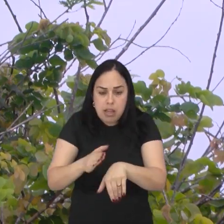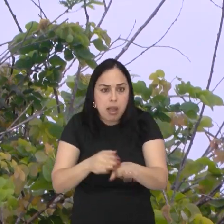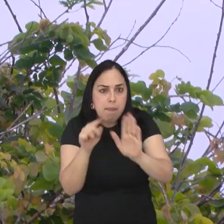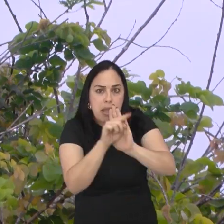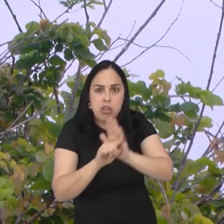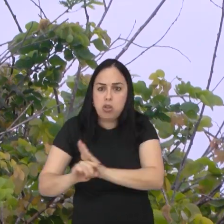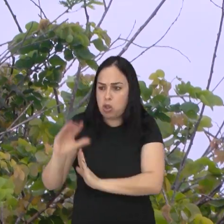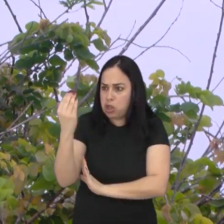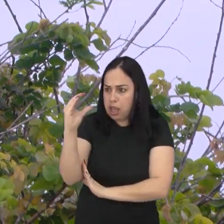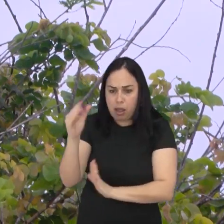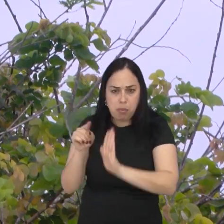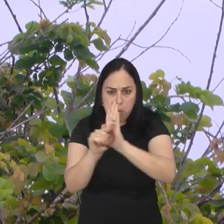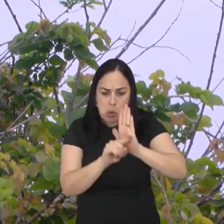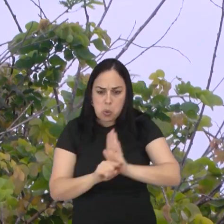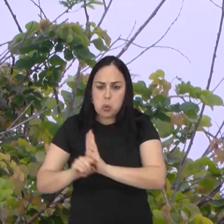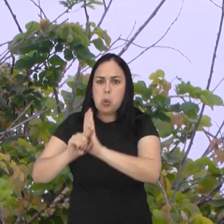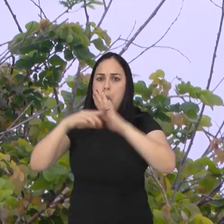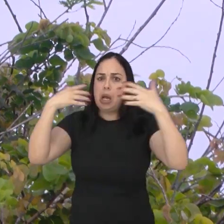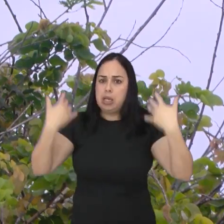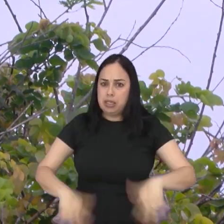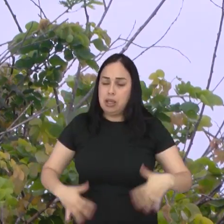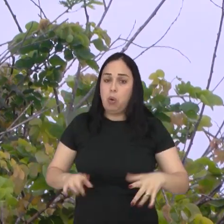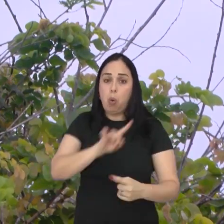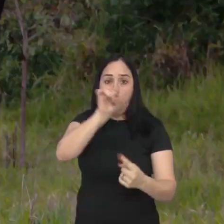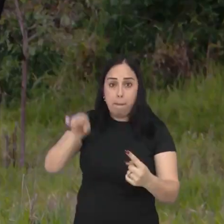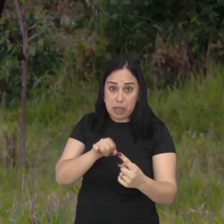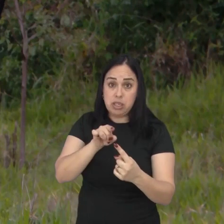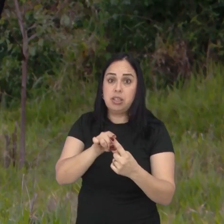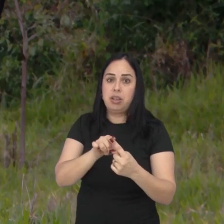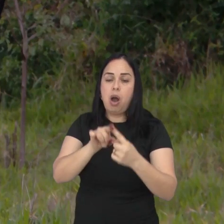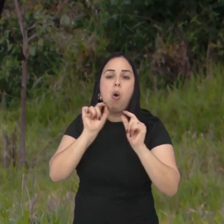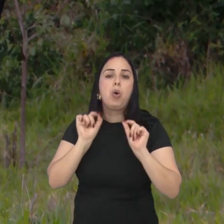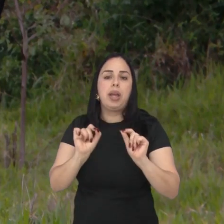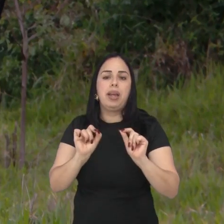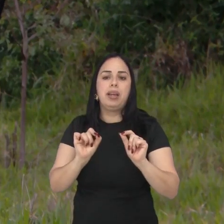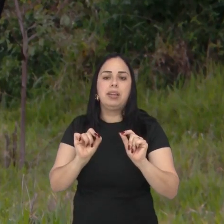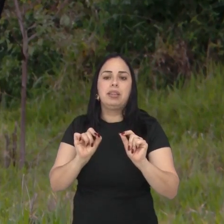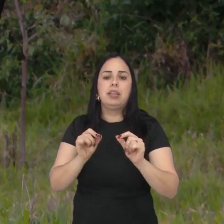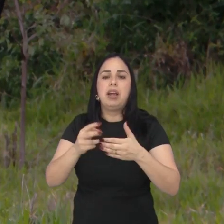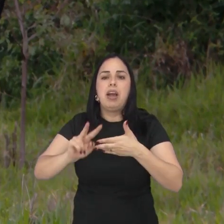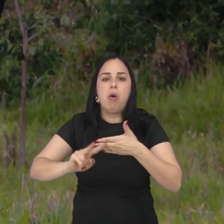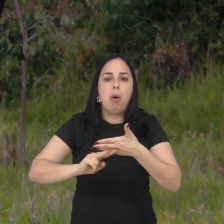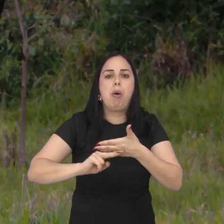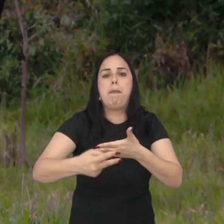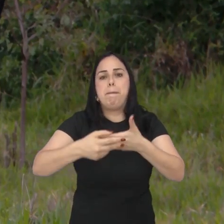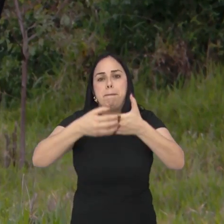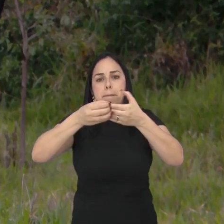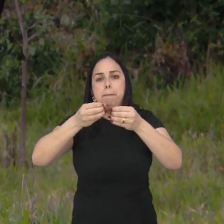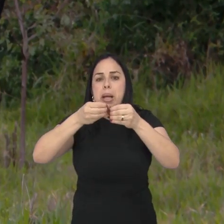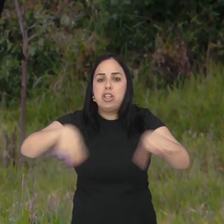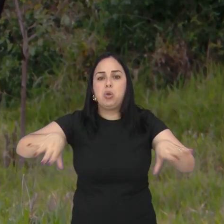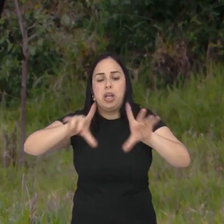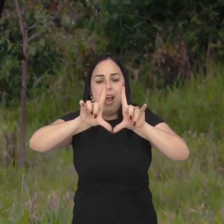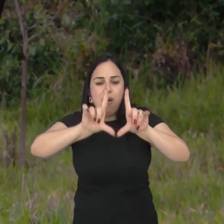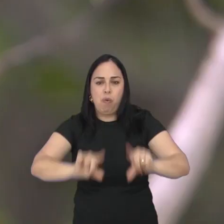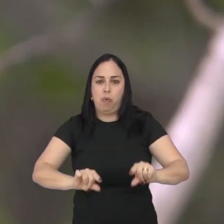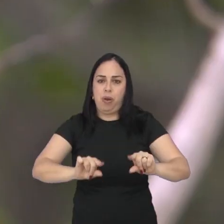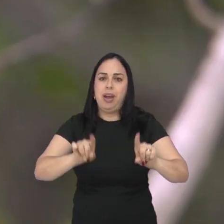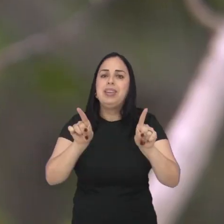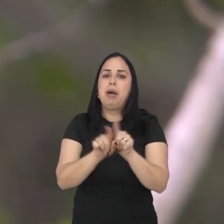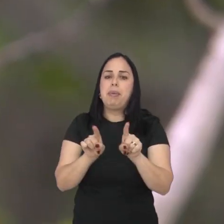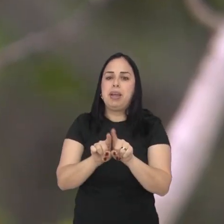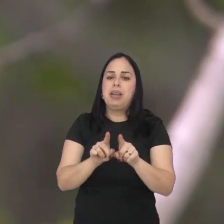pesquisas científicas para manejo e educação ambiental. O objetivo é diminuir as consequências do desmatamento